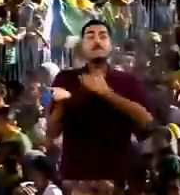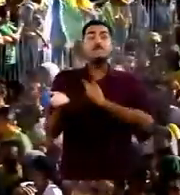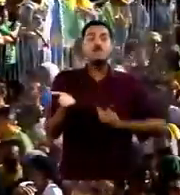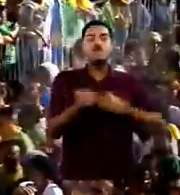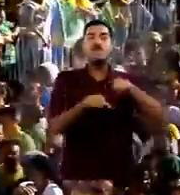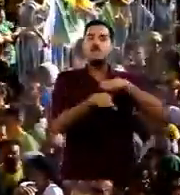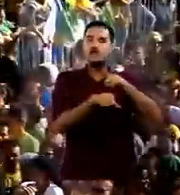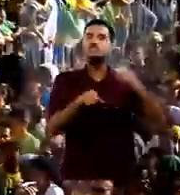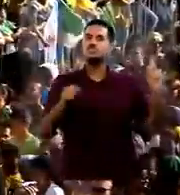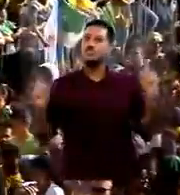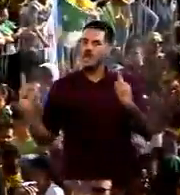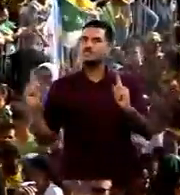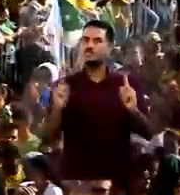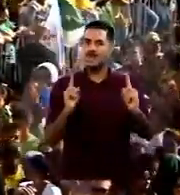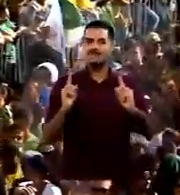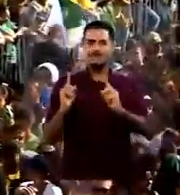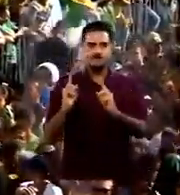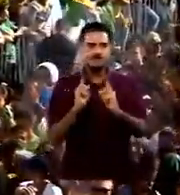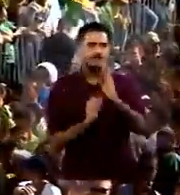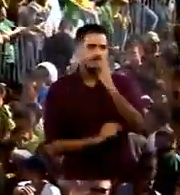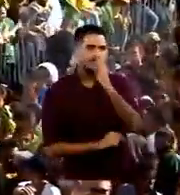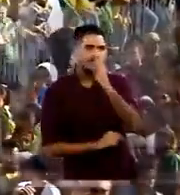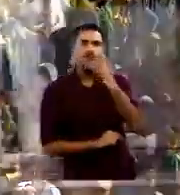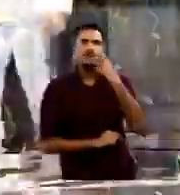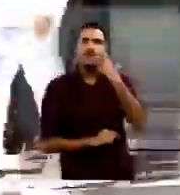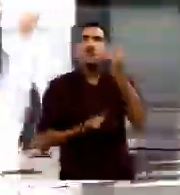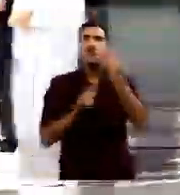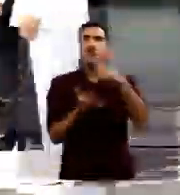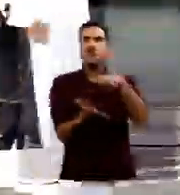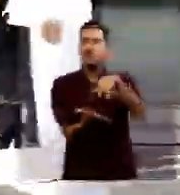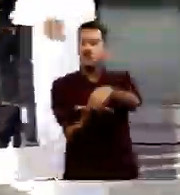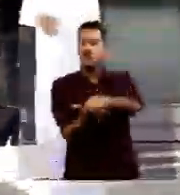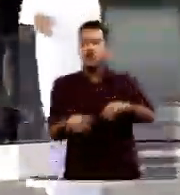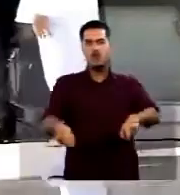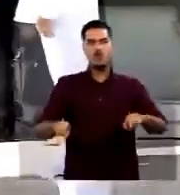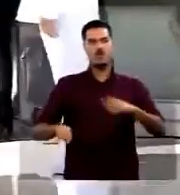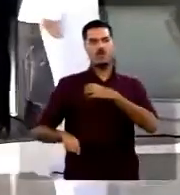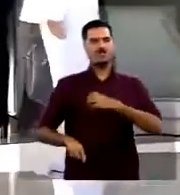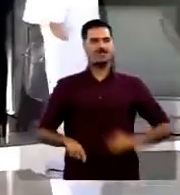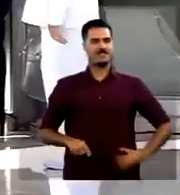que vieram também acompanhar a posse aqui em Brasília.